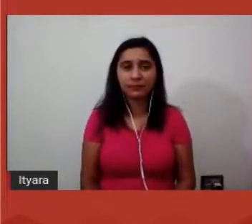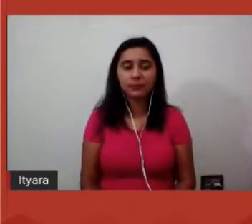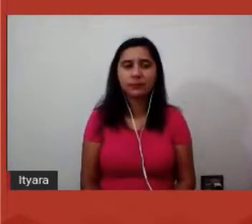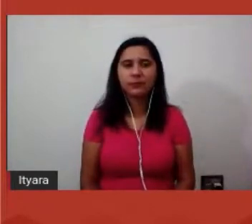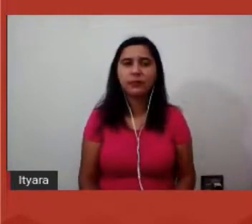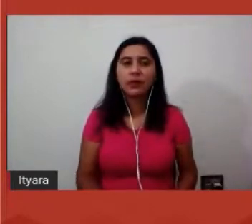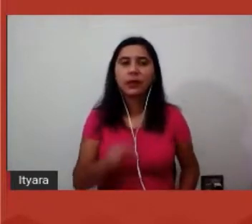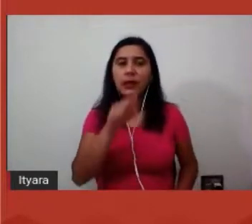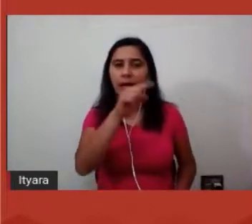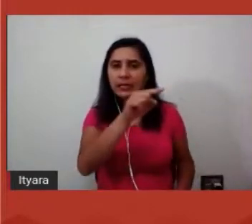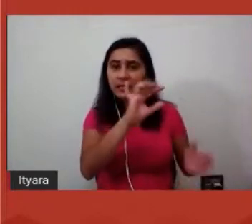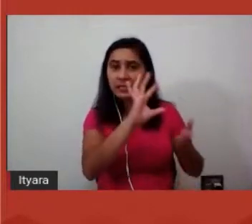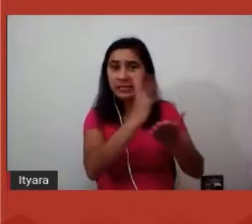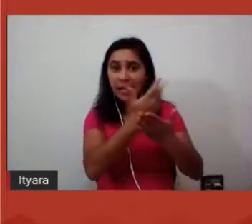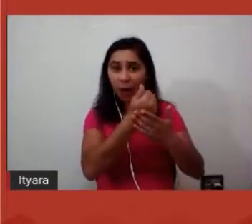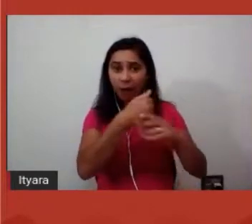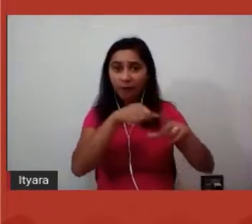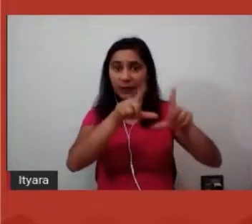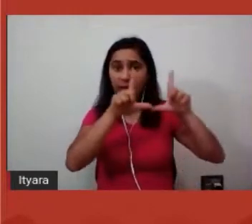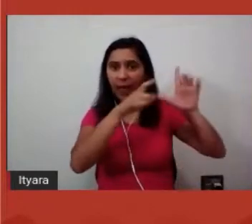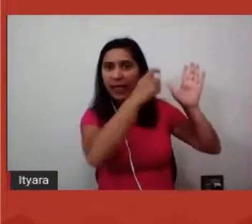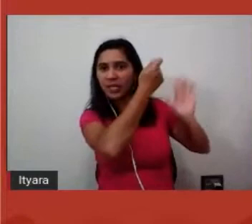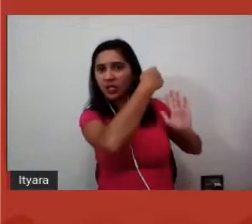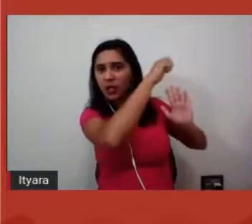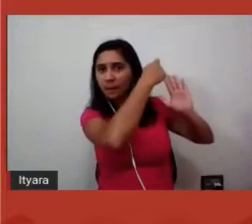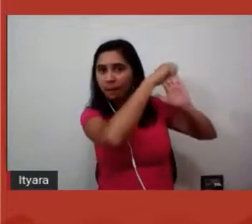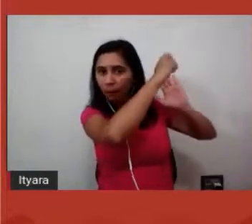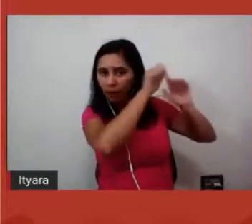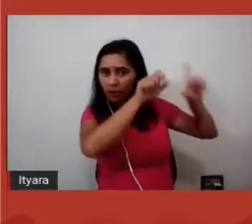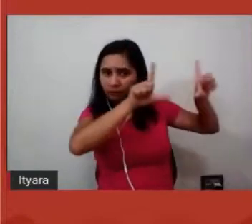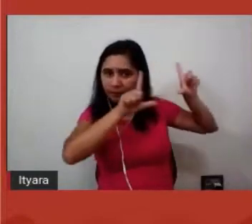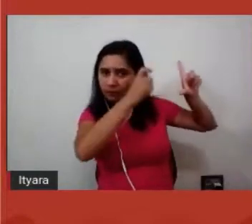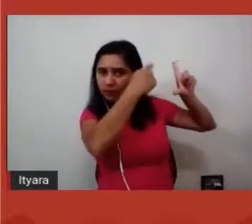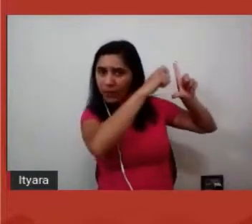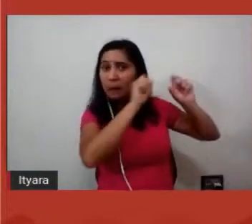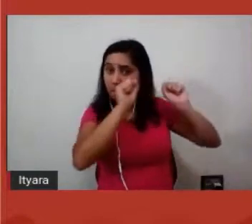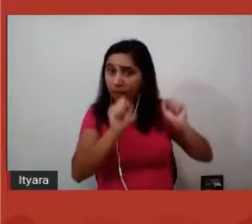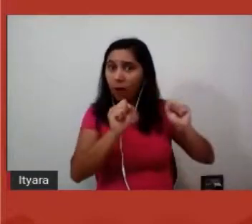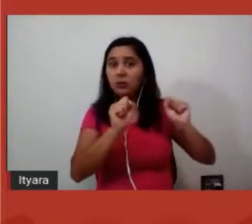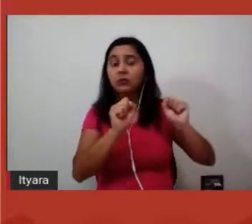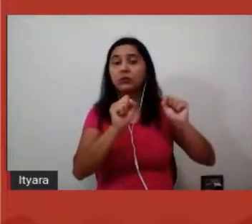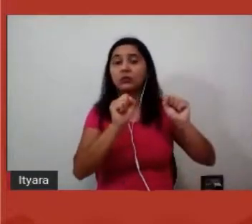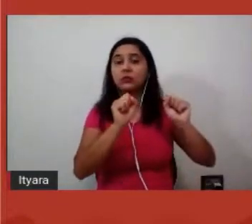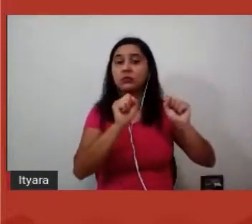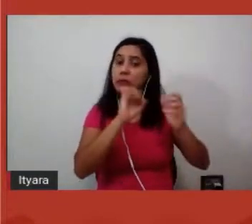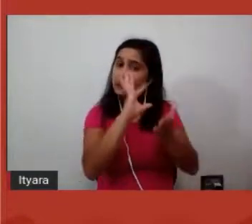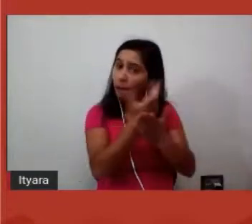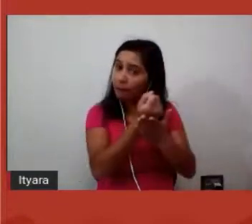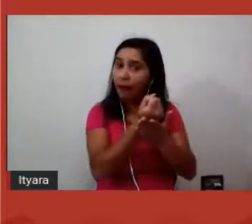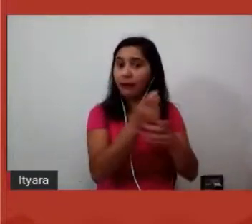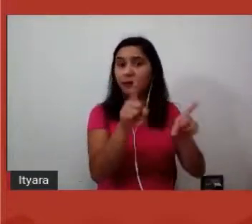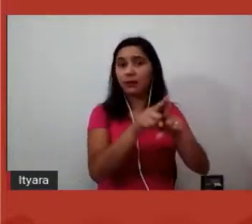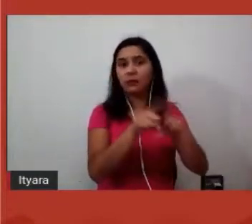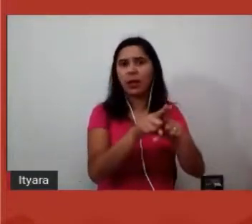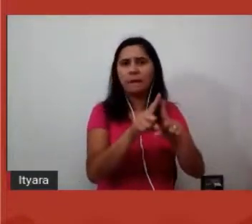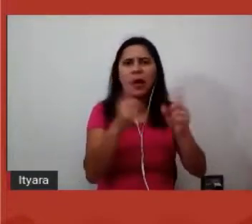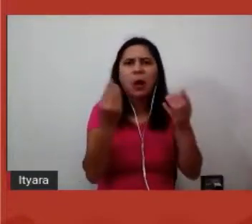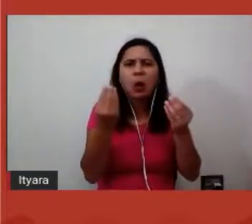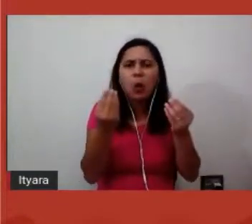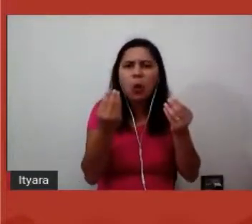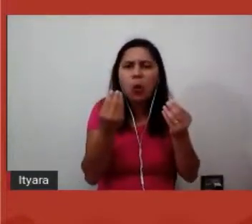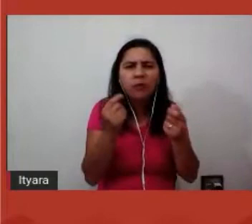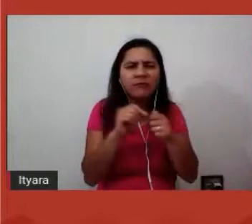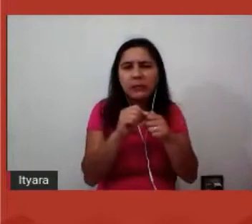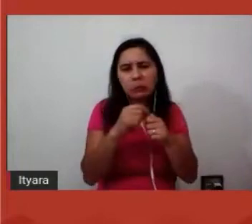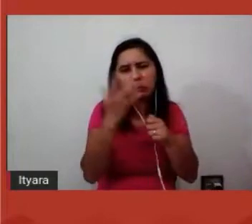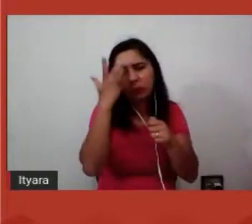enviar, salvar essa tela do Jamboard também, né? Que aí, eu não lembro como é que faz. É,